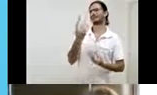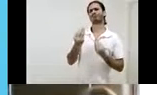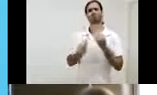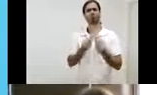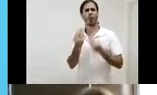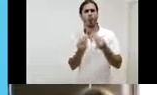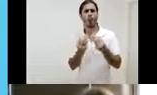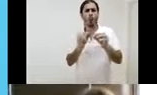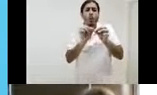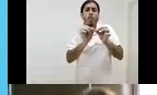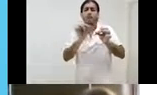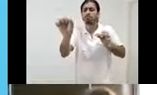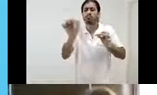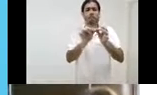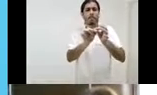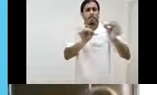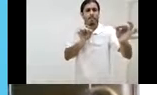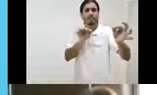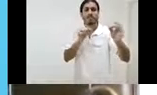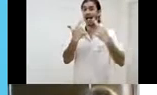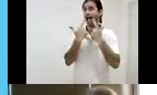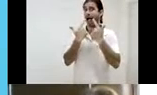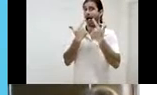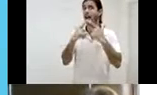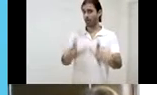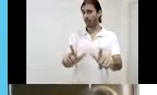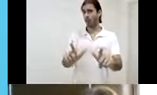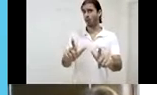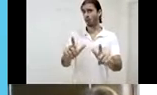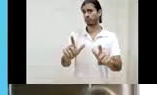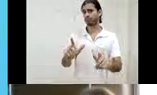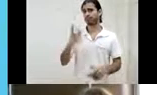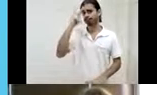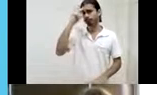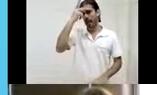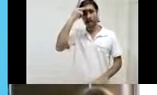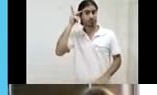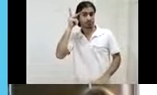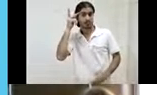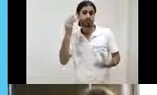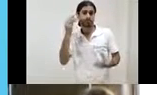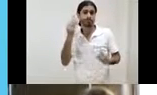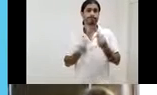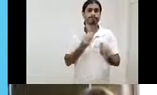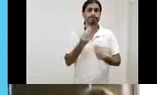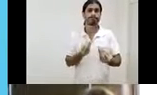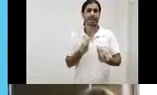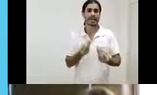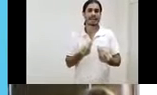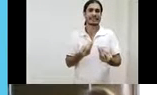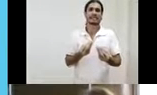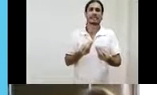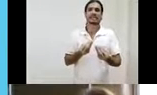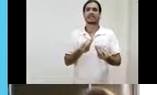a subjetividade, coisa que era impossível compreender como ciência a subjetividade